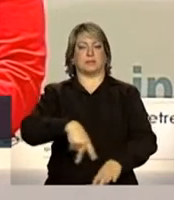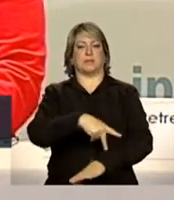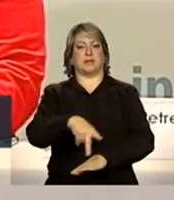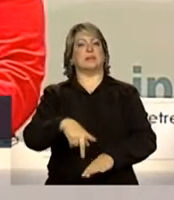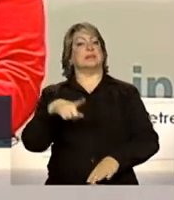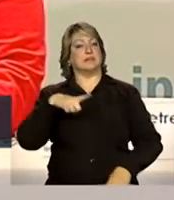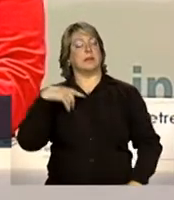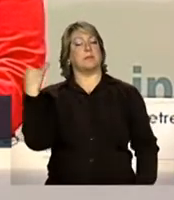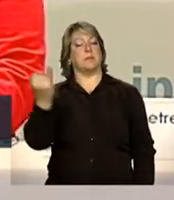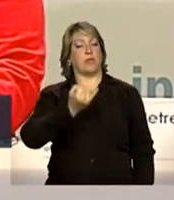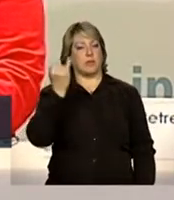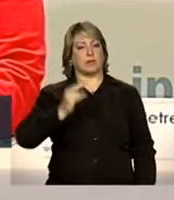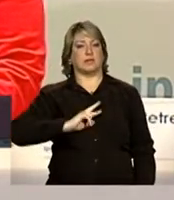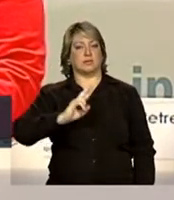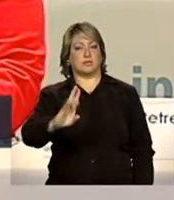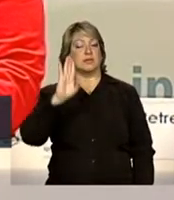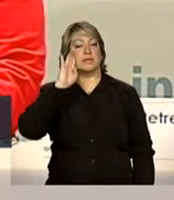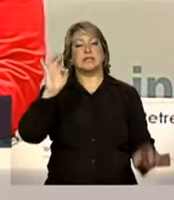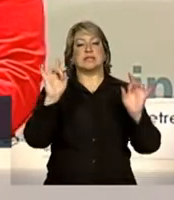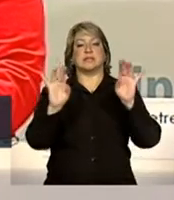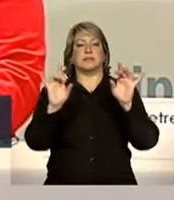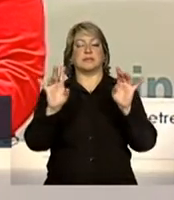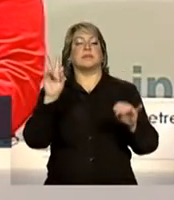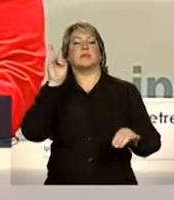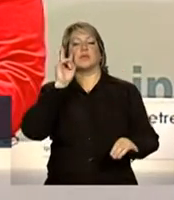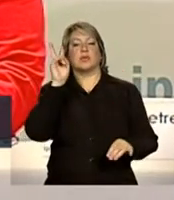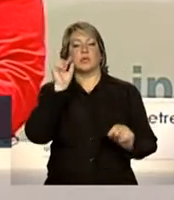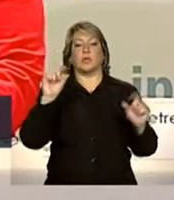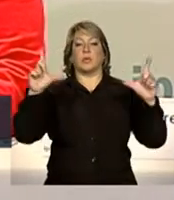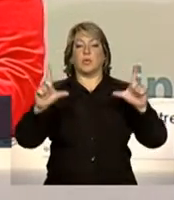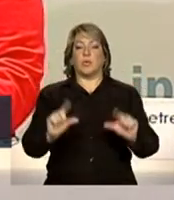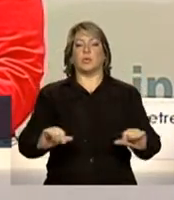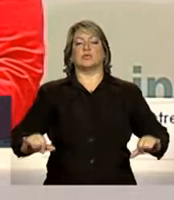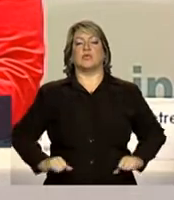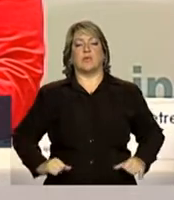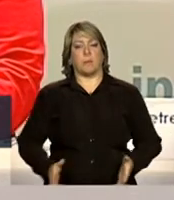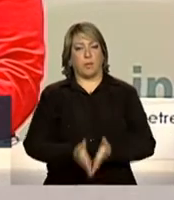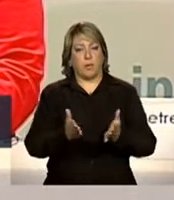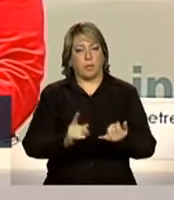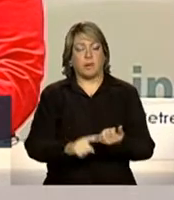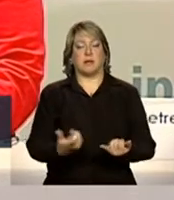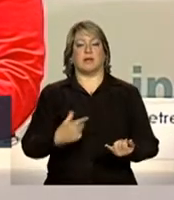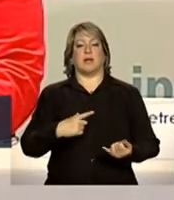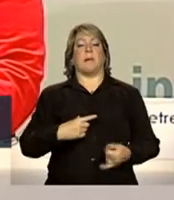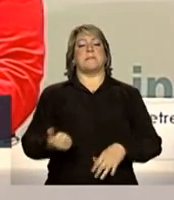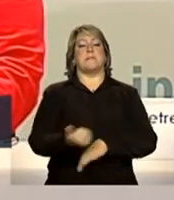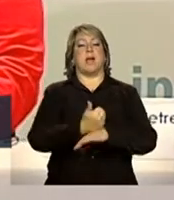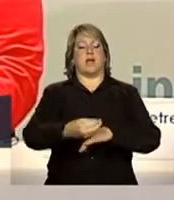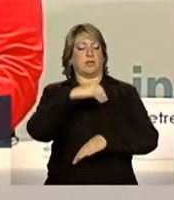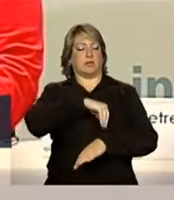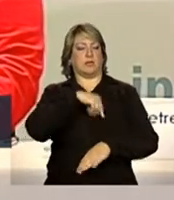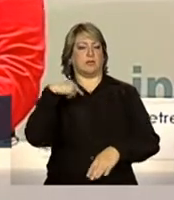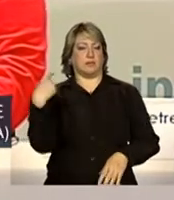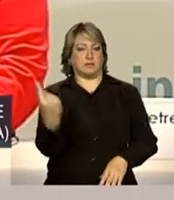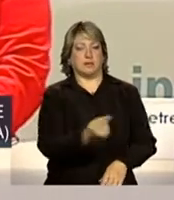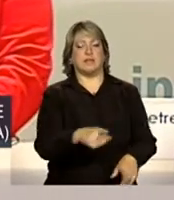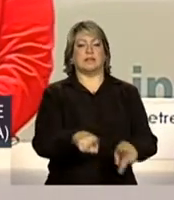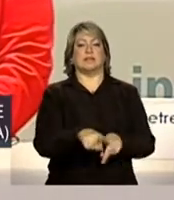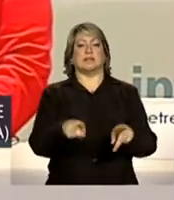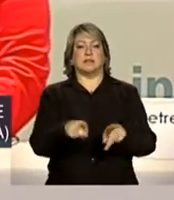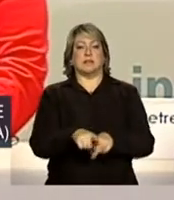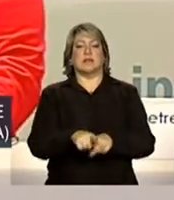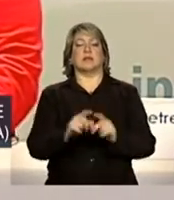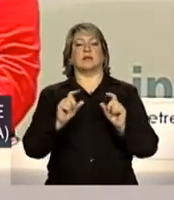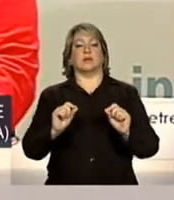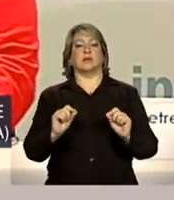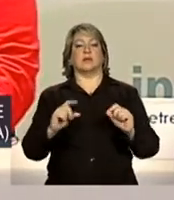importantes resultados, especialmente no que se refere à redução da pobreza, à melhoria da distribuição de renda e a uma queda no nível de